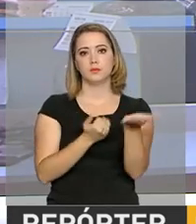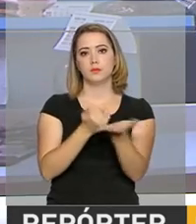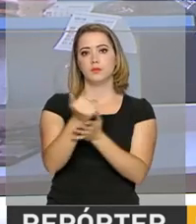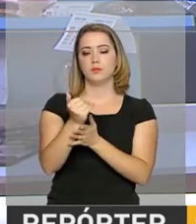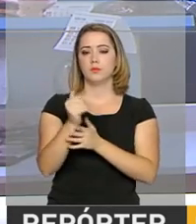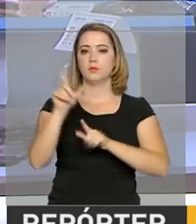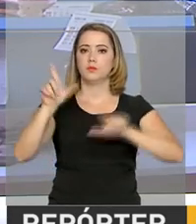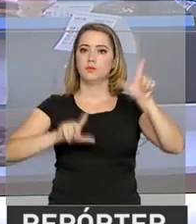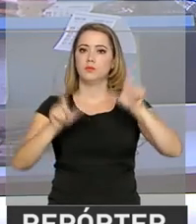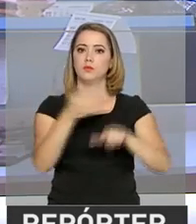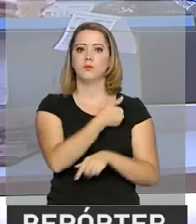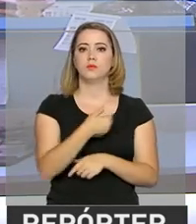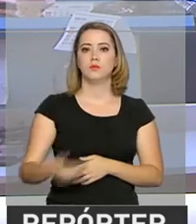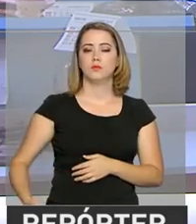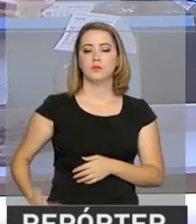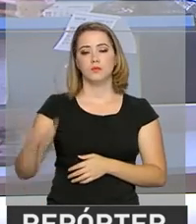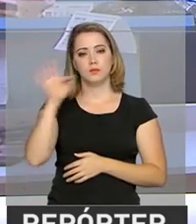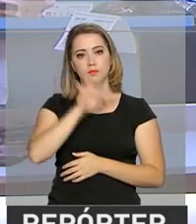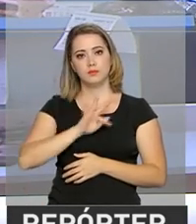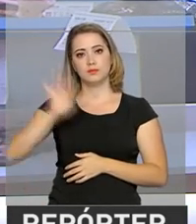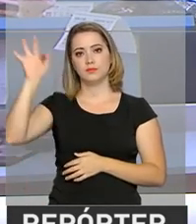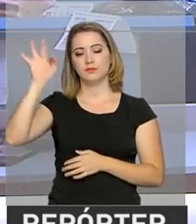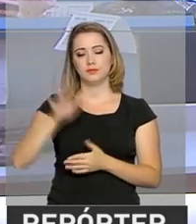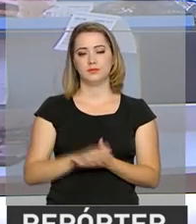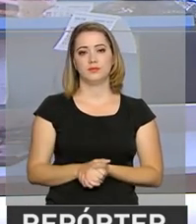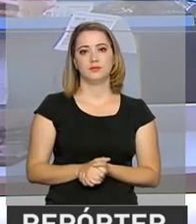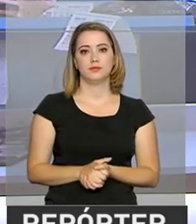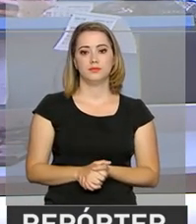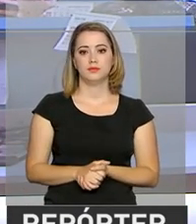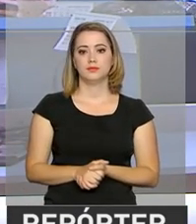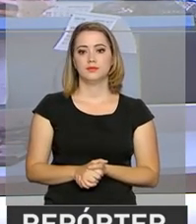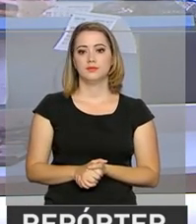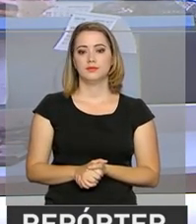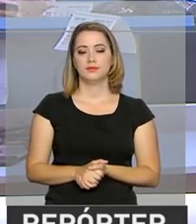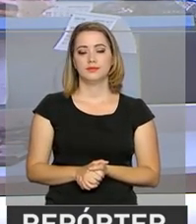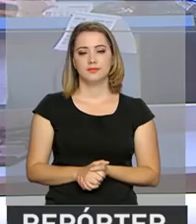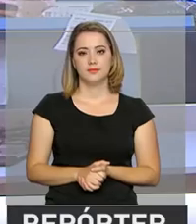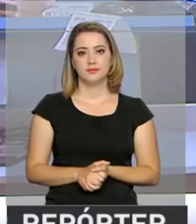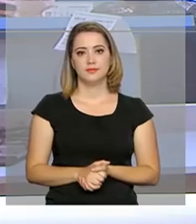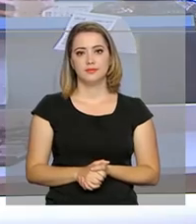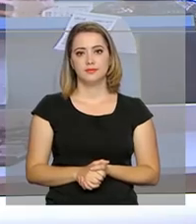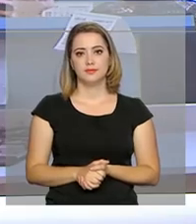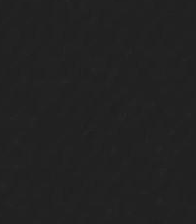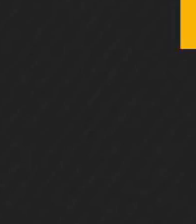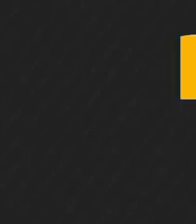sociais continua com a gente aqui na nbr a tv do governo federal